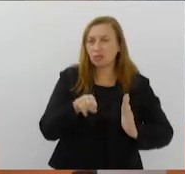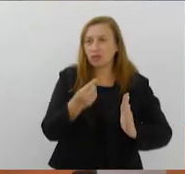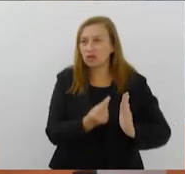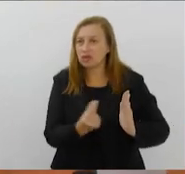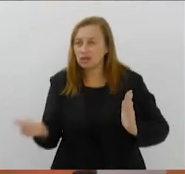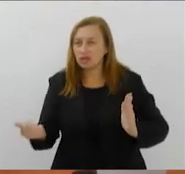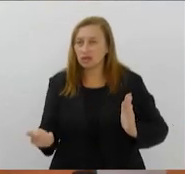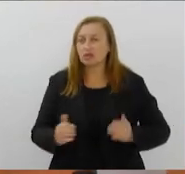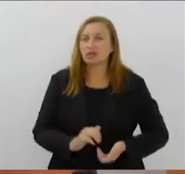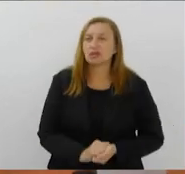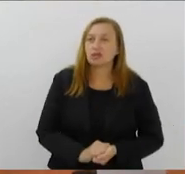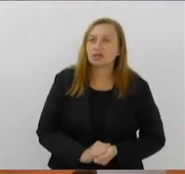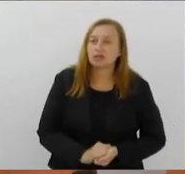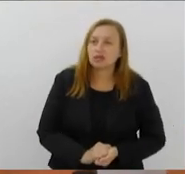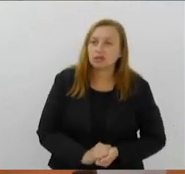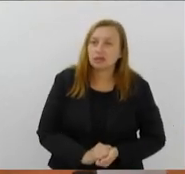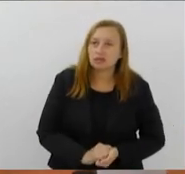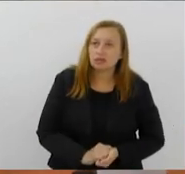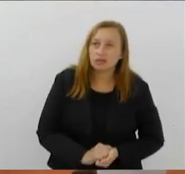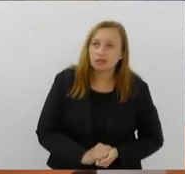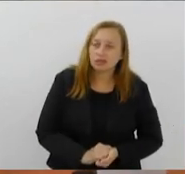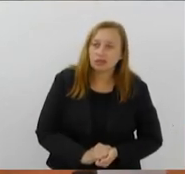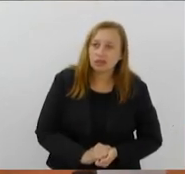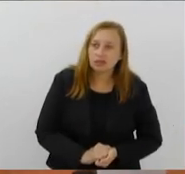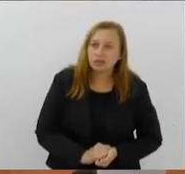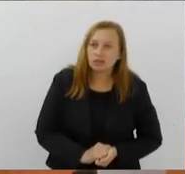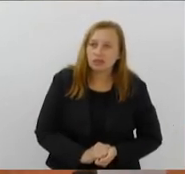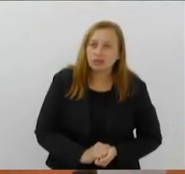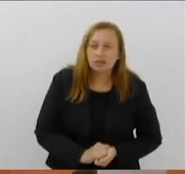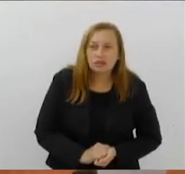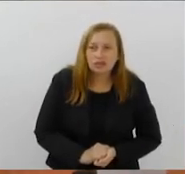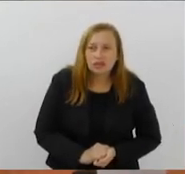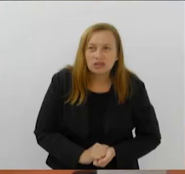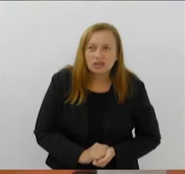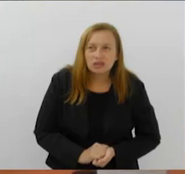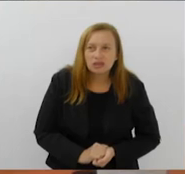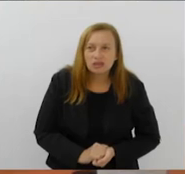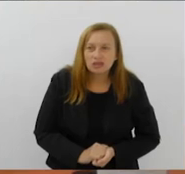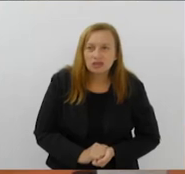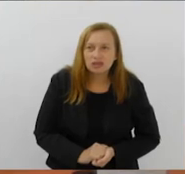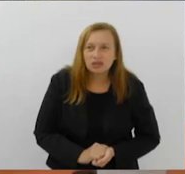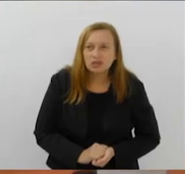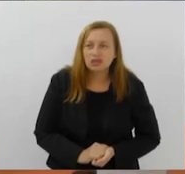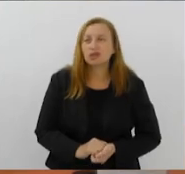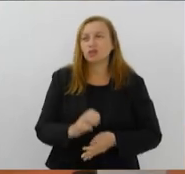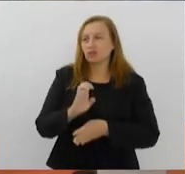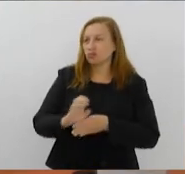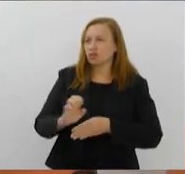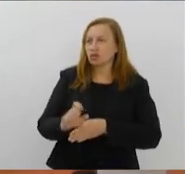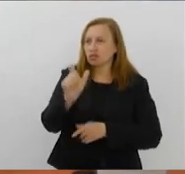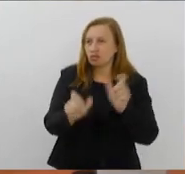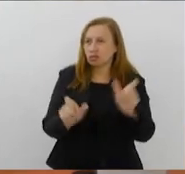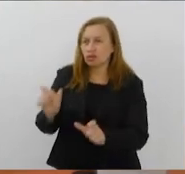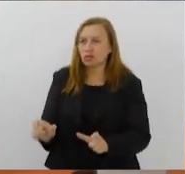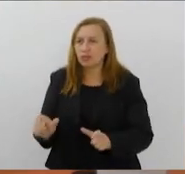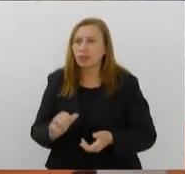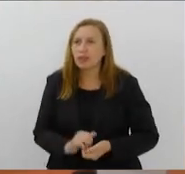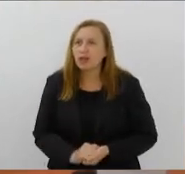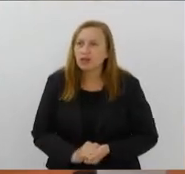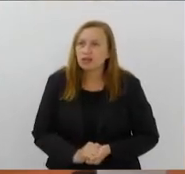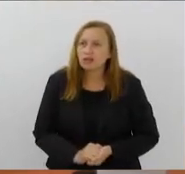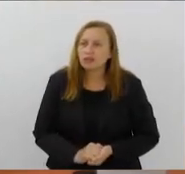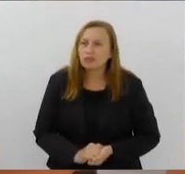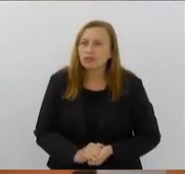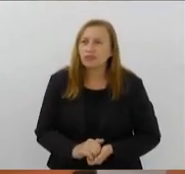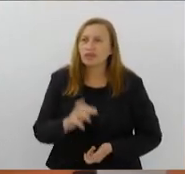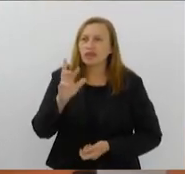Você consegue mais? Vocês aqui, provavelmente, muitos de vocês já passaram como estagiários. E o Realiza realmente é um